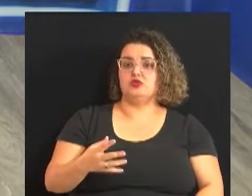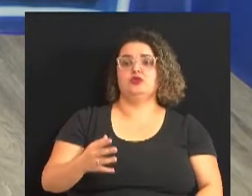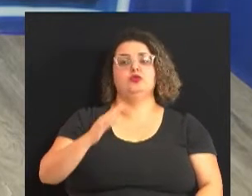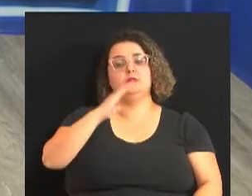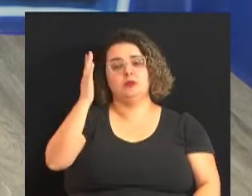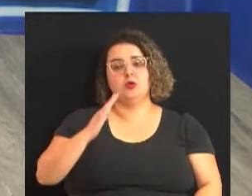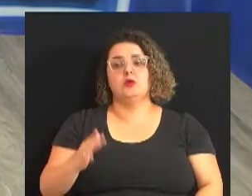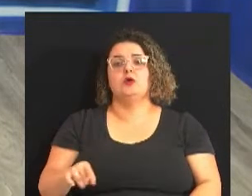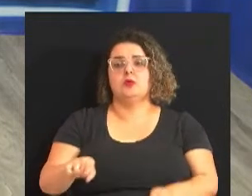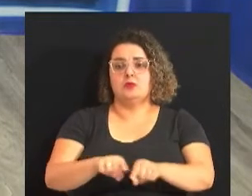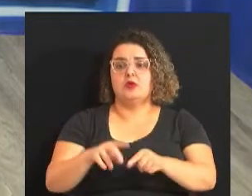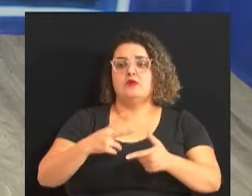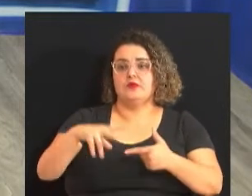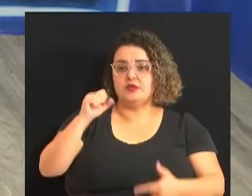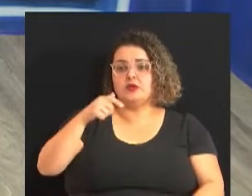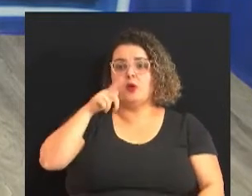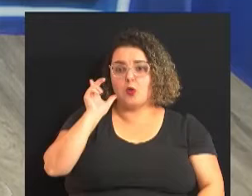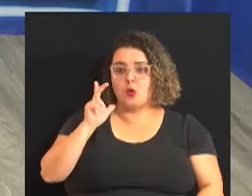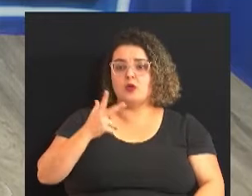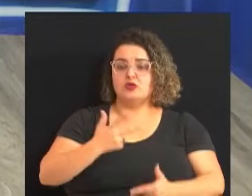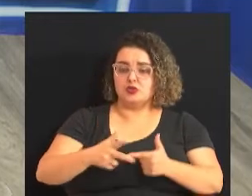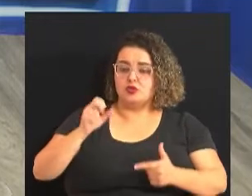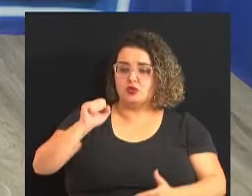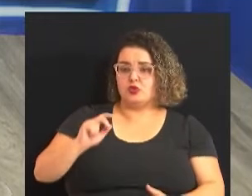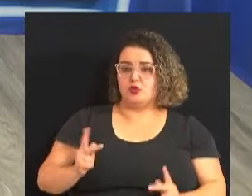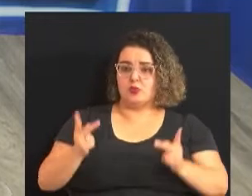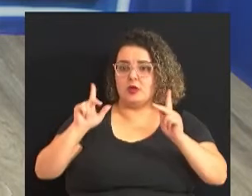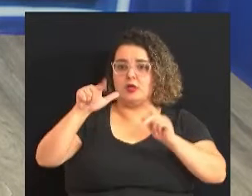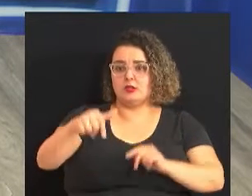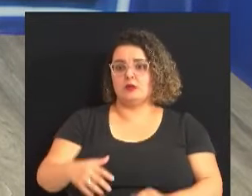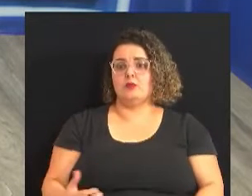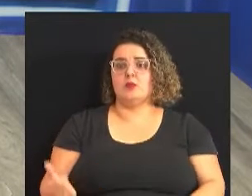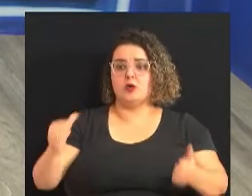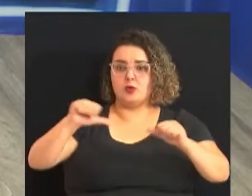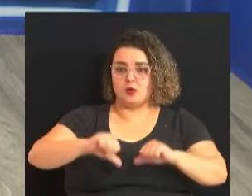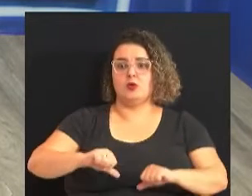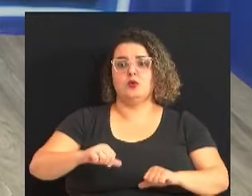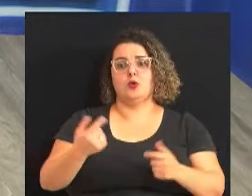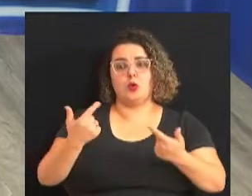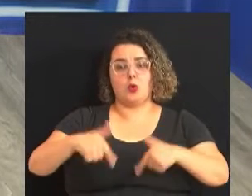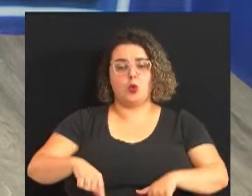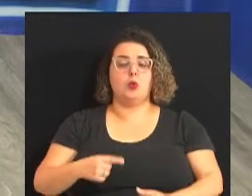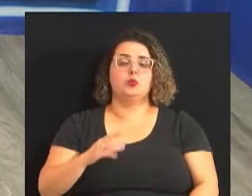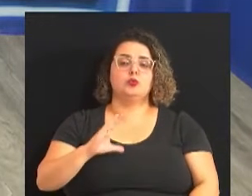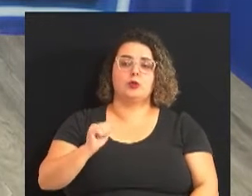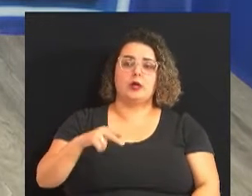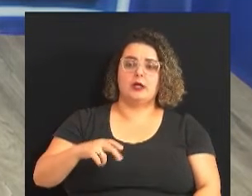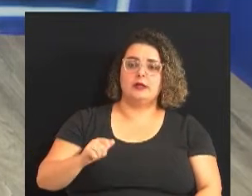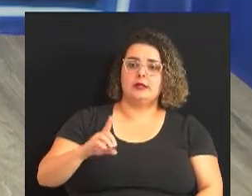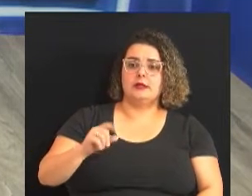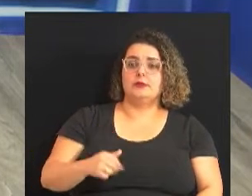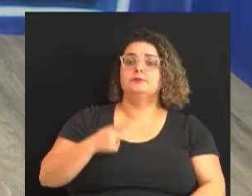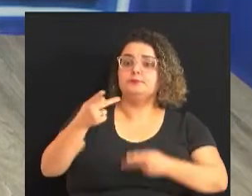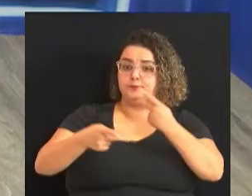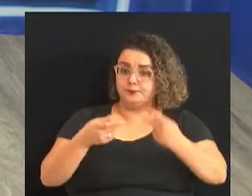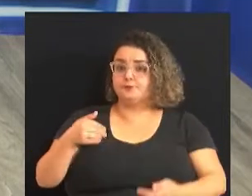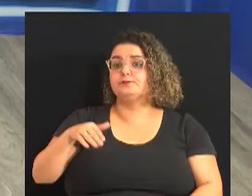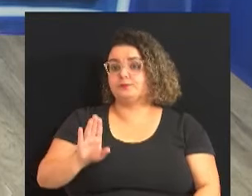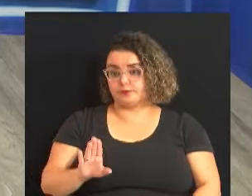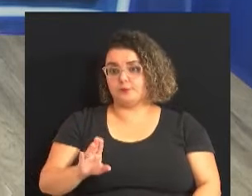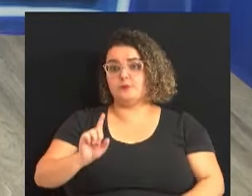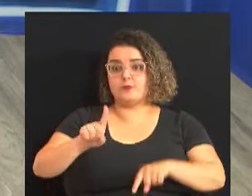que venceu ontem, então já conquistou uma vitória depois da derrota contra o Canadá. Então acho que a gente vai falar cada vez mais aqui sobre